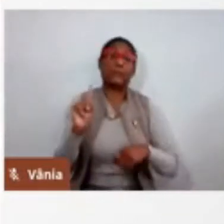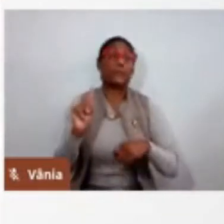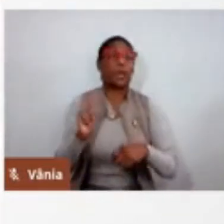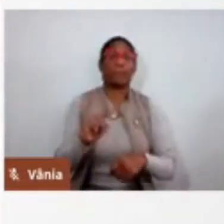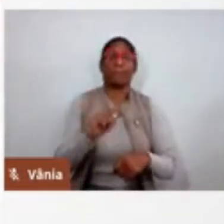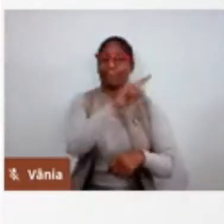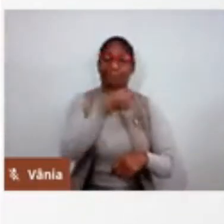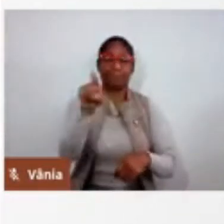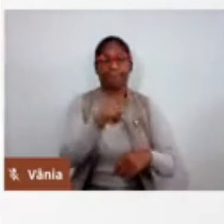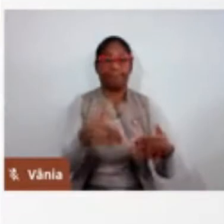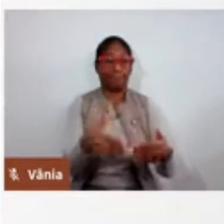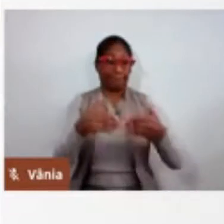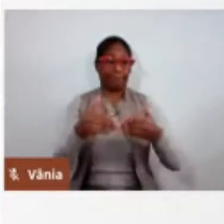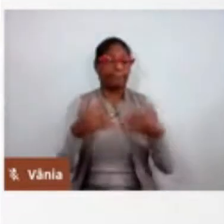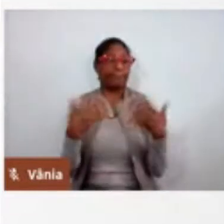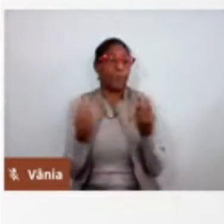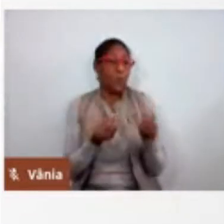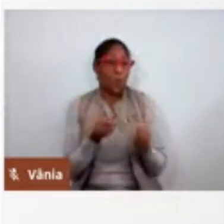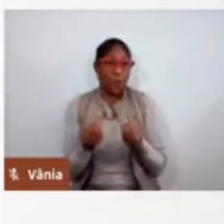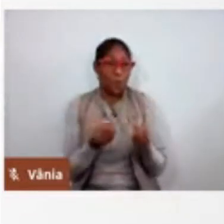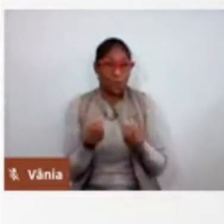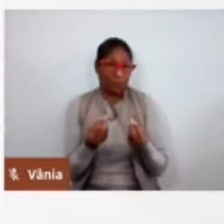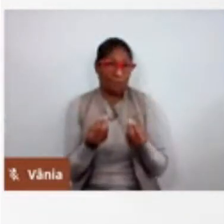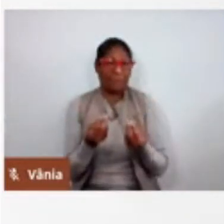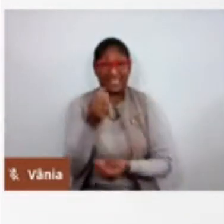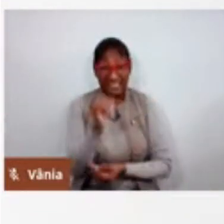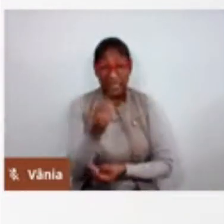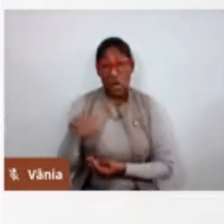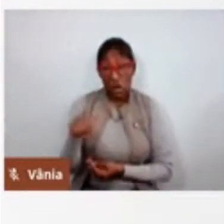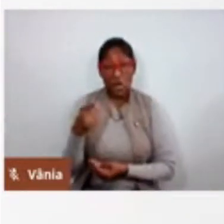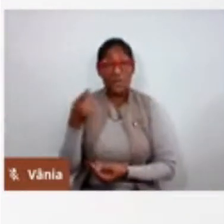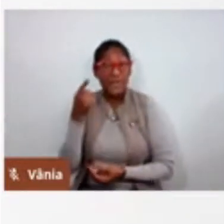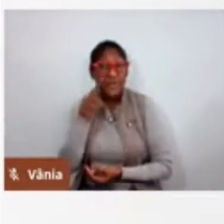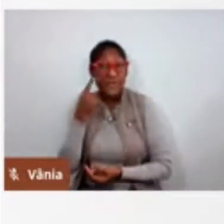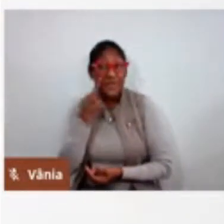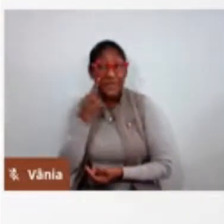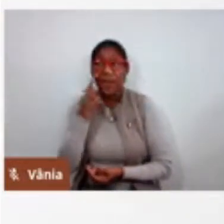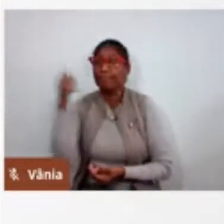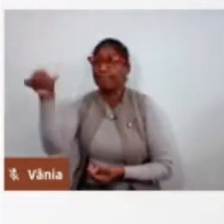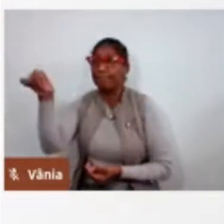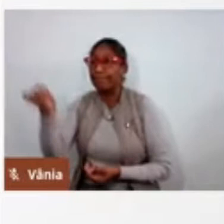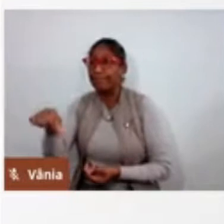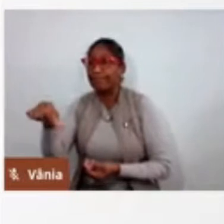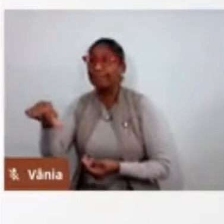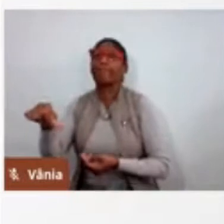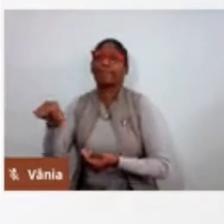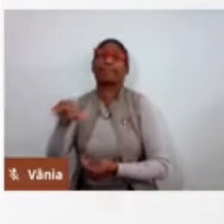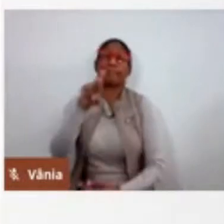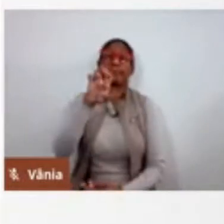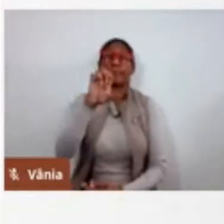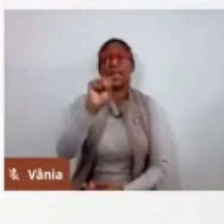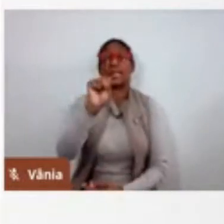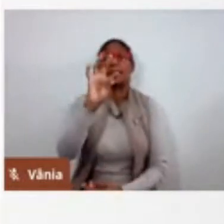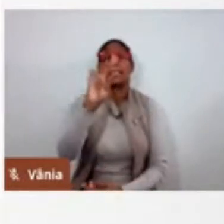sua região. E só estabelecemos restrições maiores se observarmos que efetivamente elas são necessárias. E, pegando esse gancho,